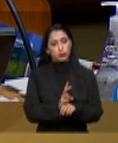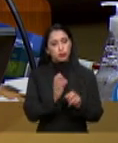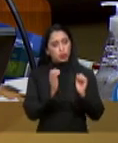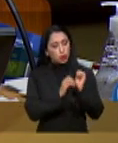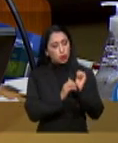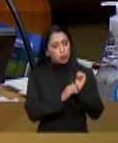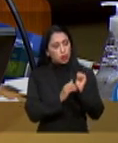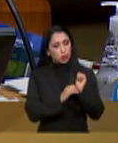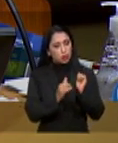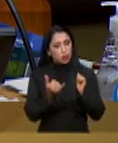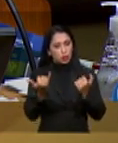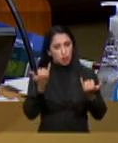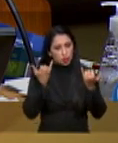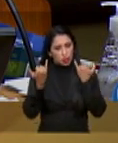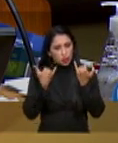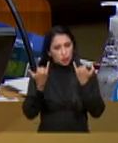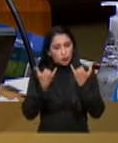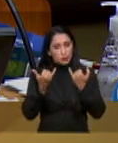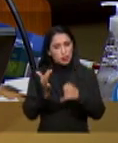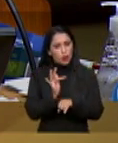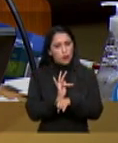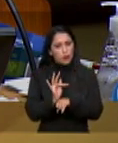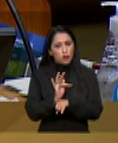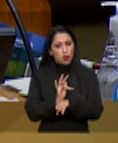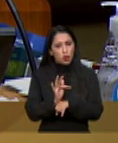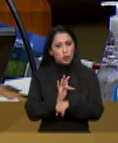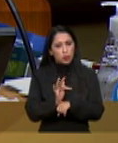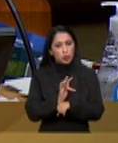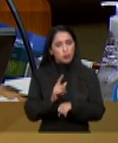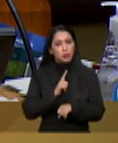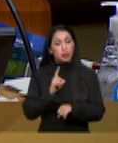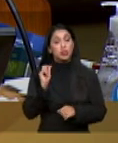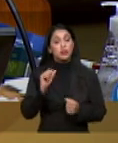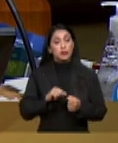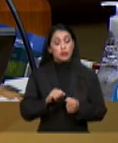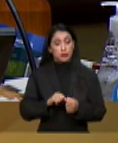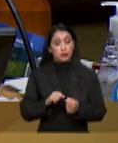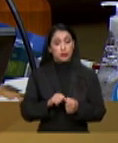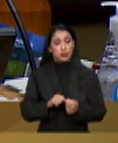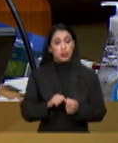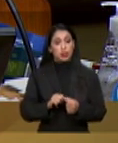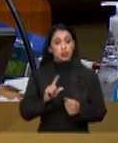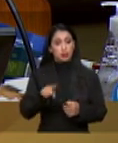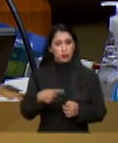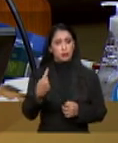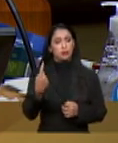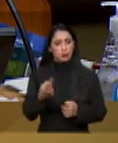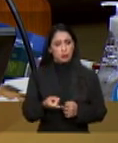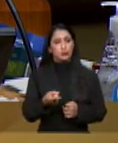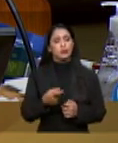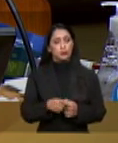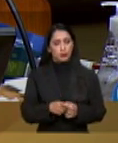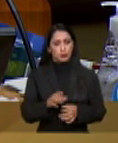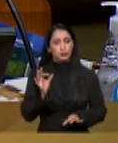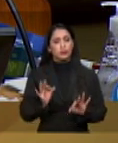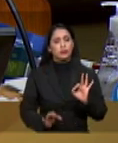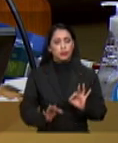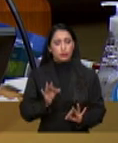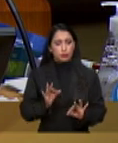informações em procedimentos formalmente instaurados e sujeitos a posterior controle